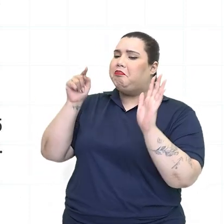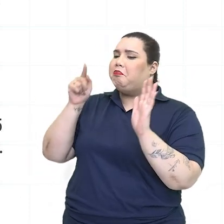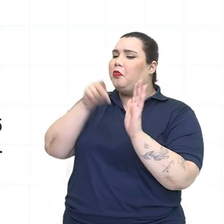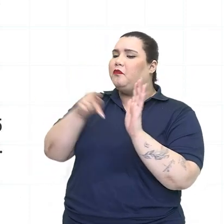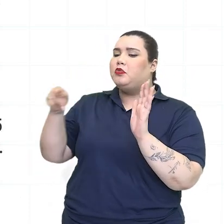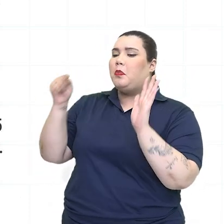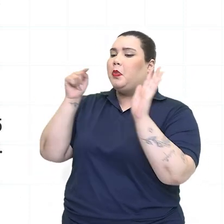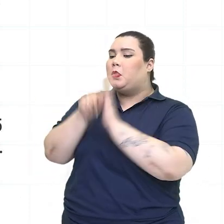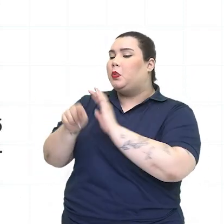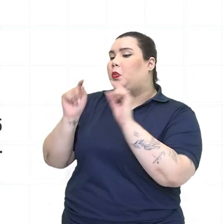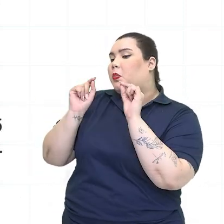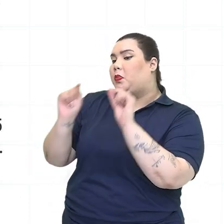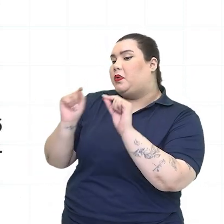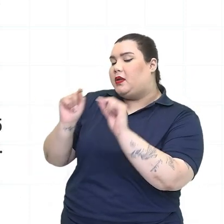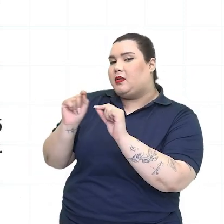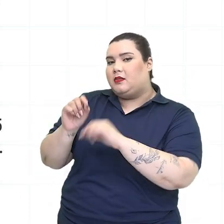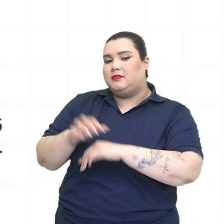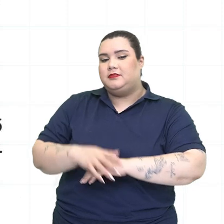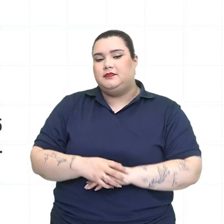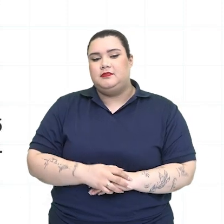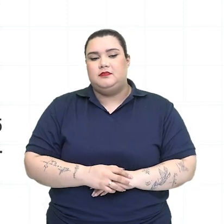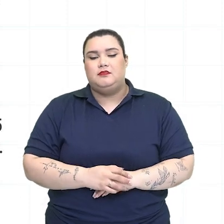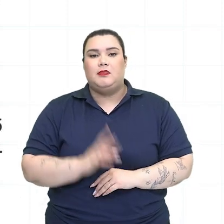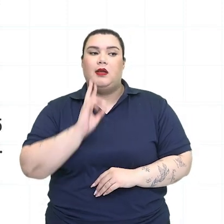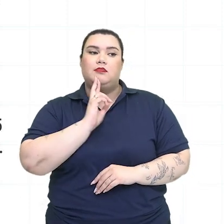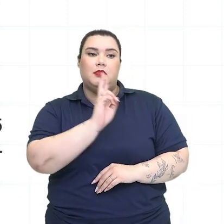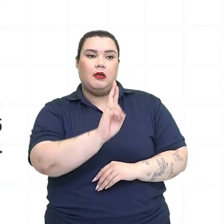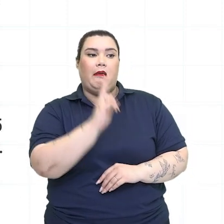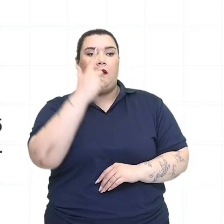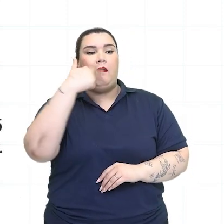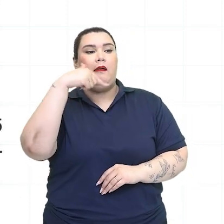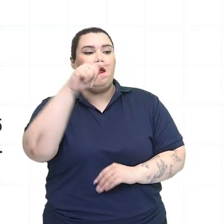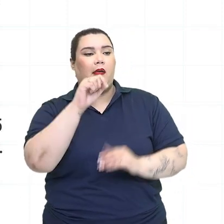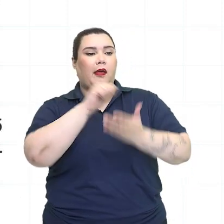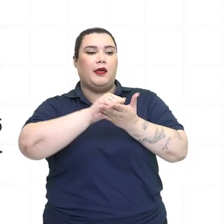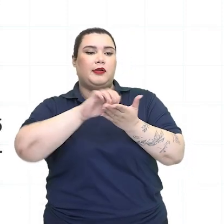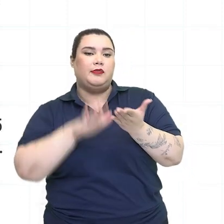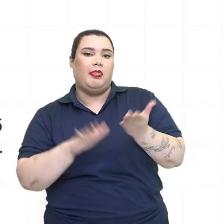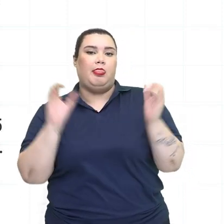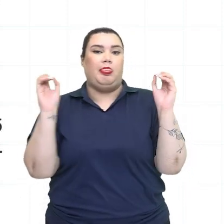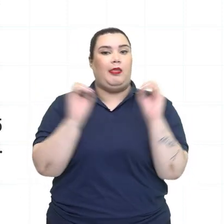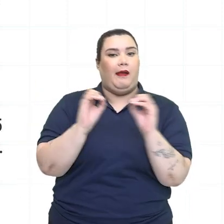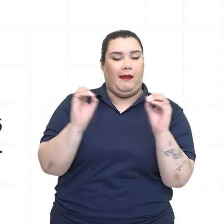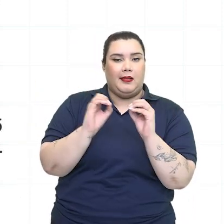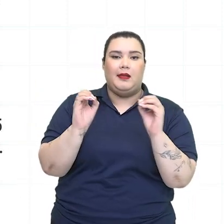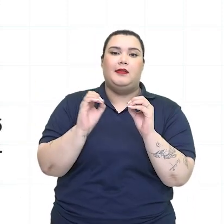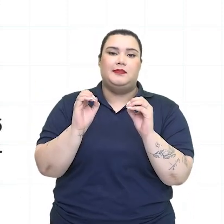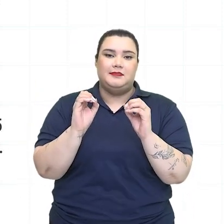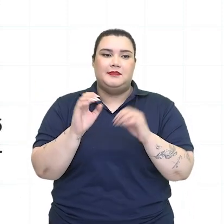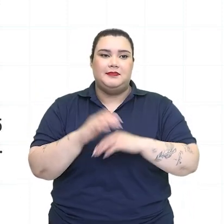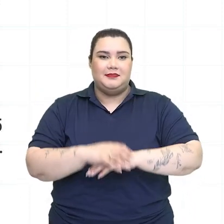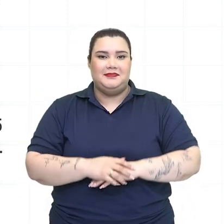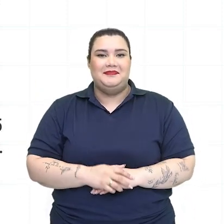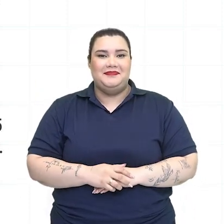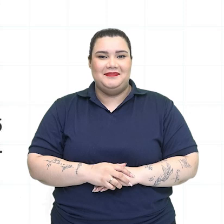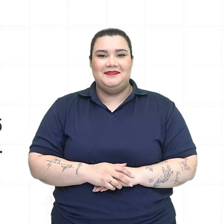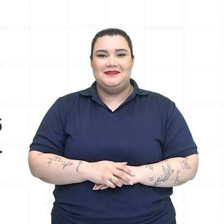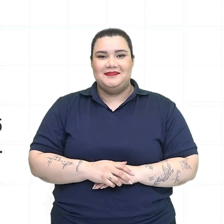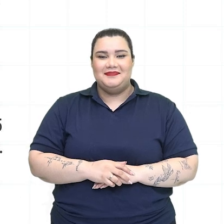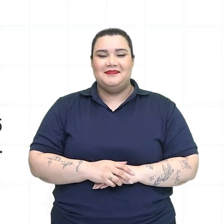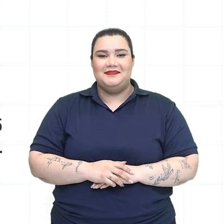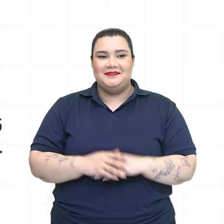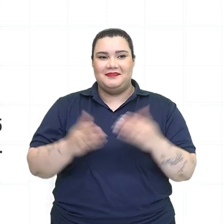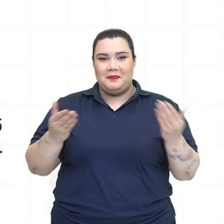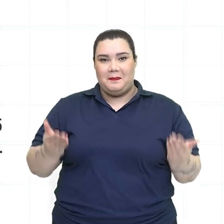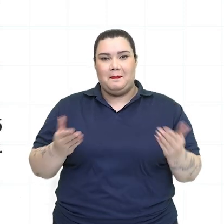que ela perguntou? Quem não fez a lição de casa? Olha